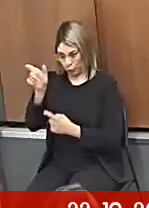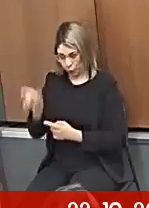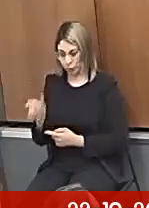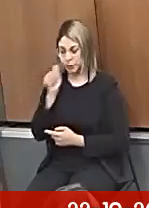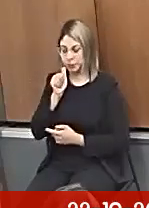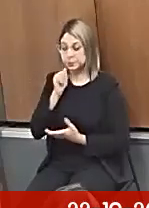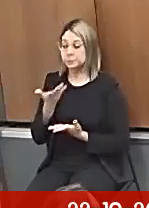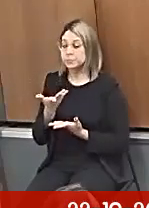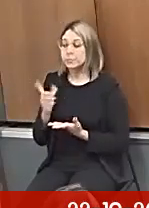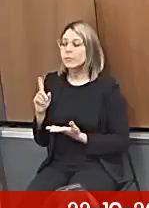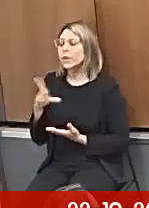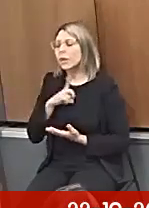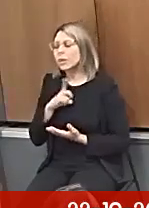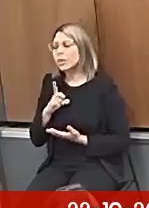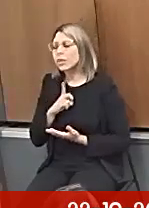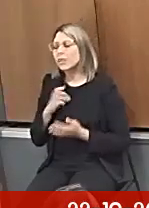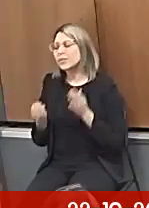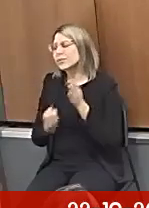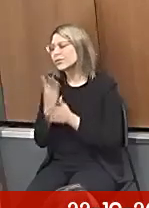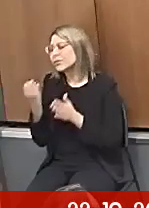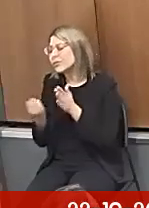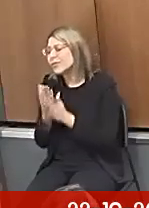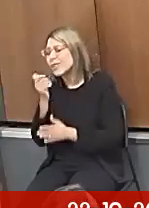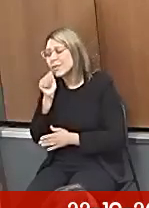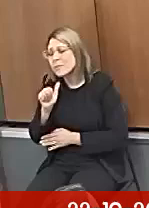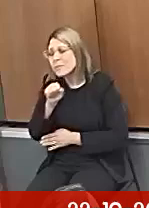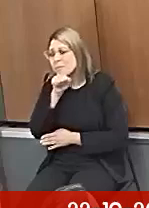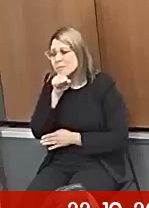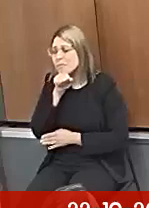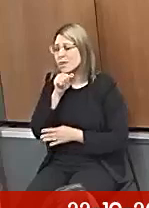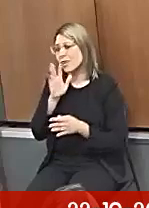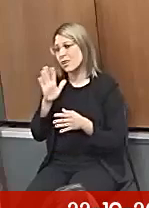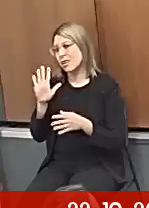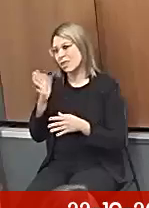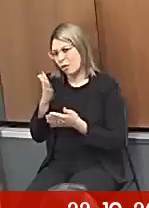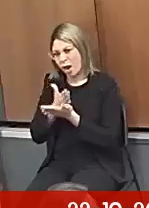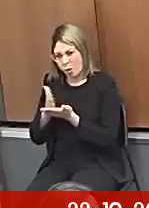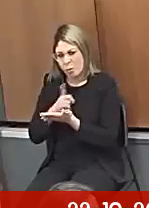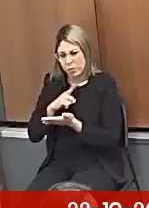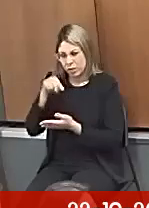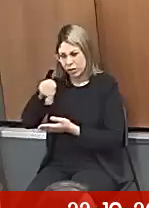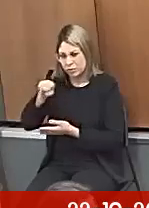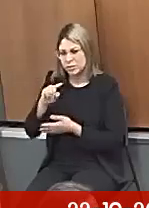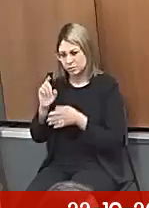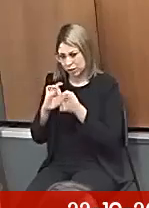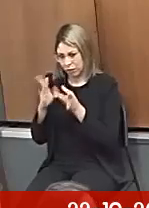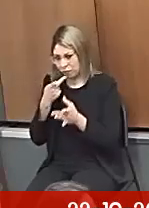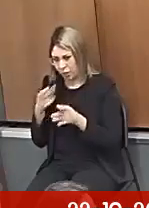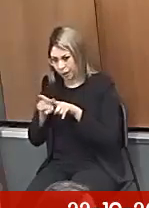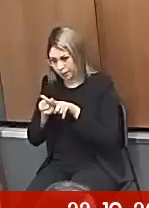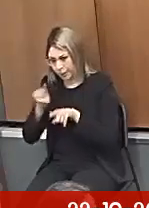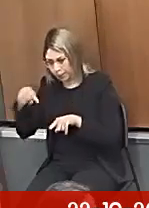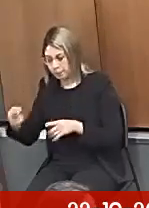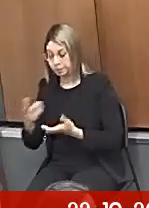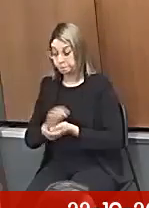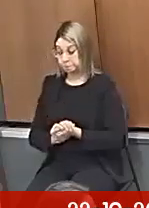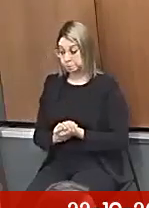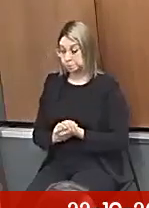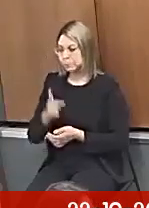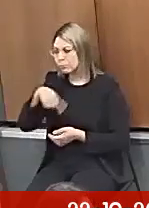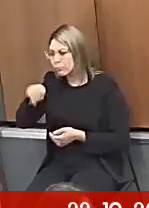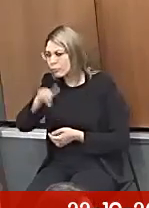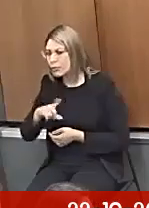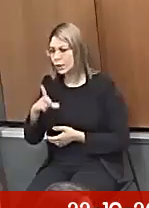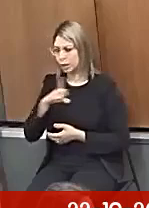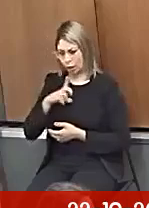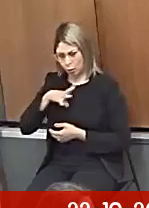nós tivemos uma série de mães, talvez algumas delas estão presentes aqui, depois vão poder falar, que tiveram